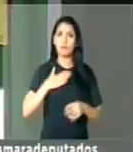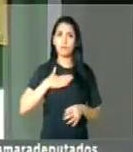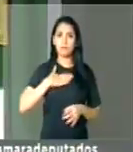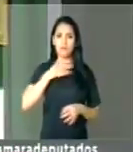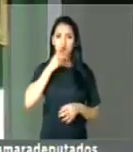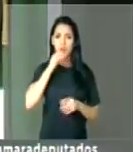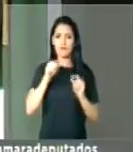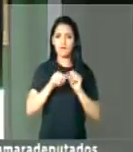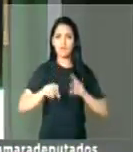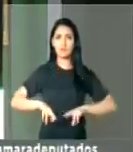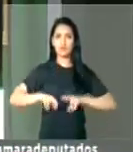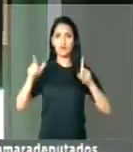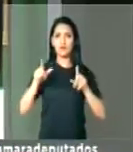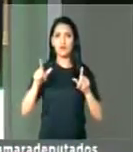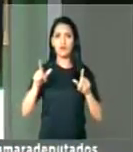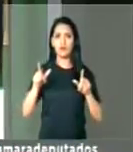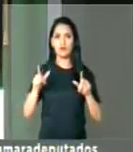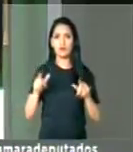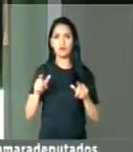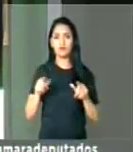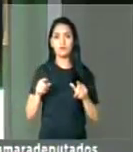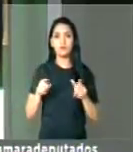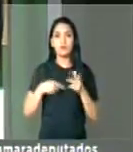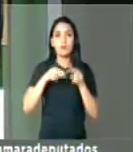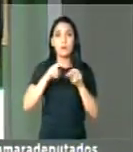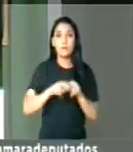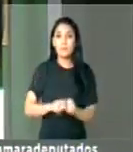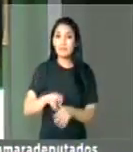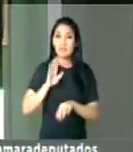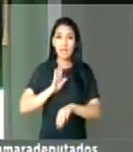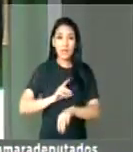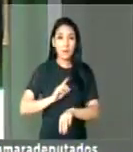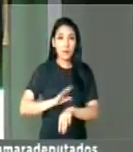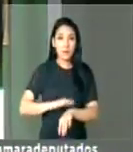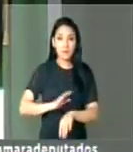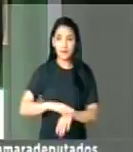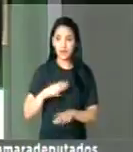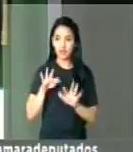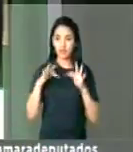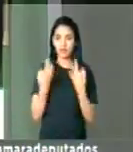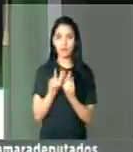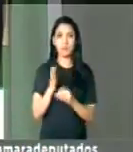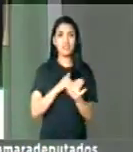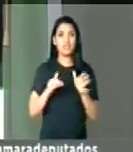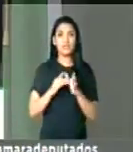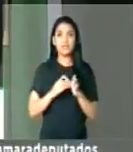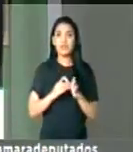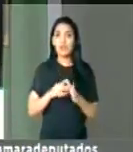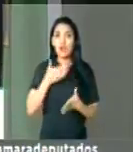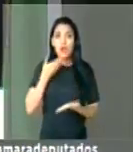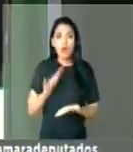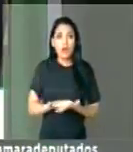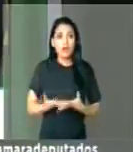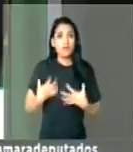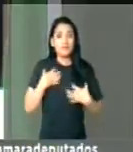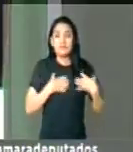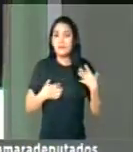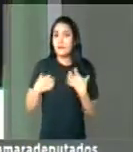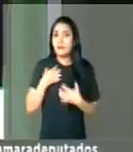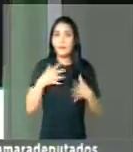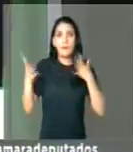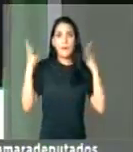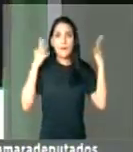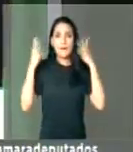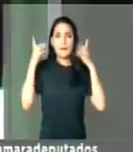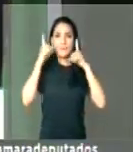familiares, realmente, senhor presidente, ficamos extremamente abalados por saber que a vida...